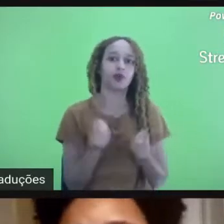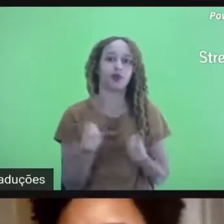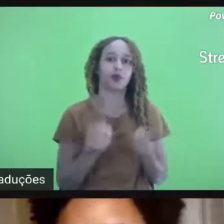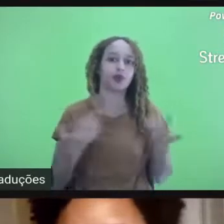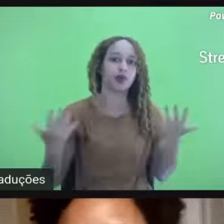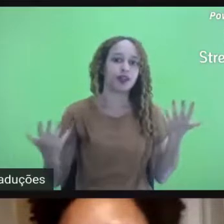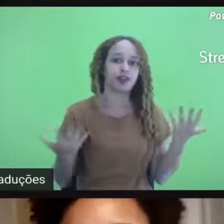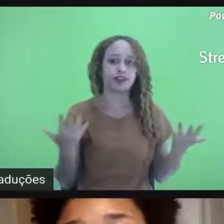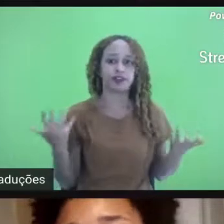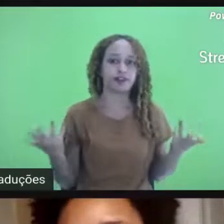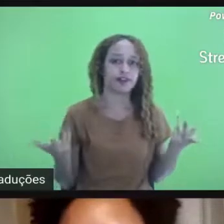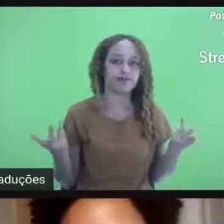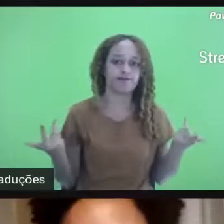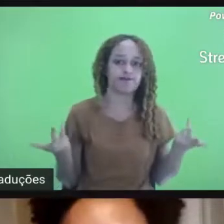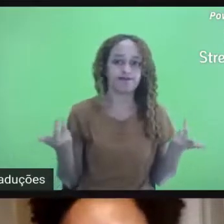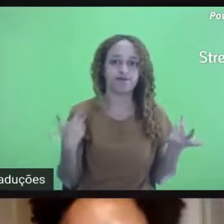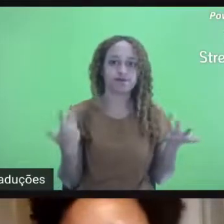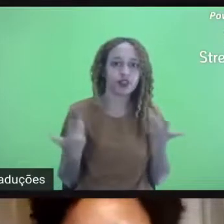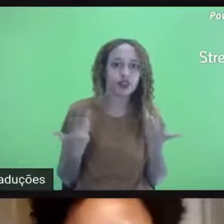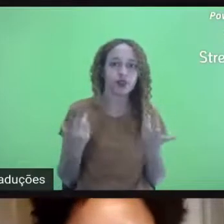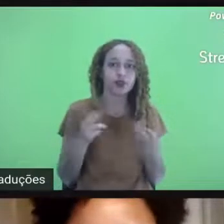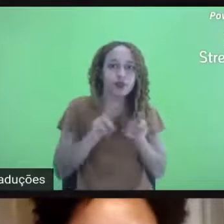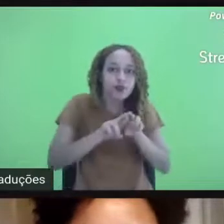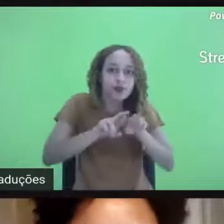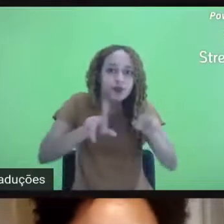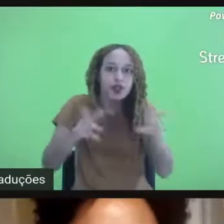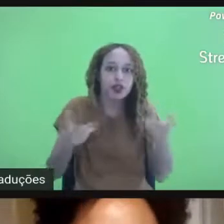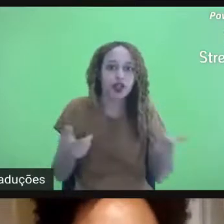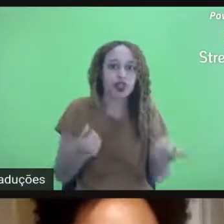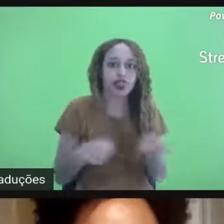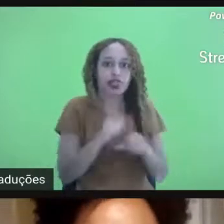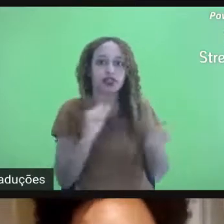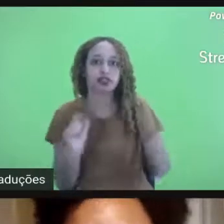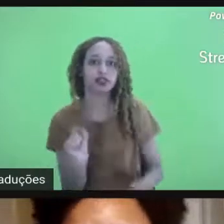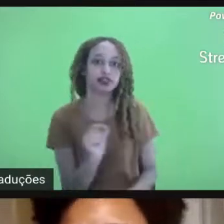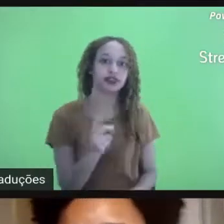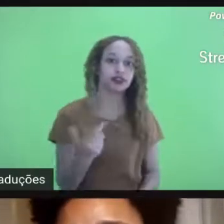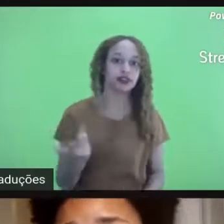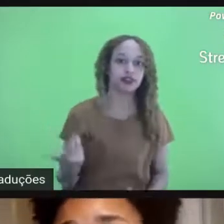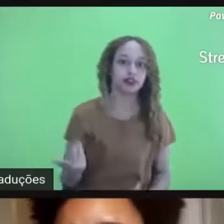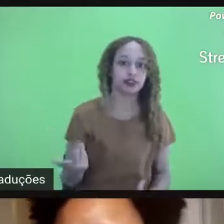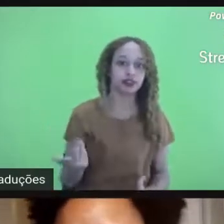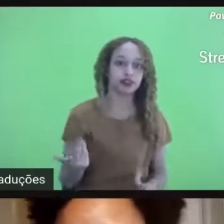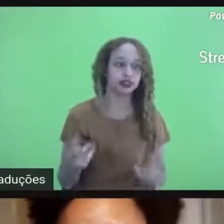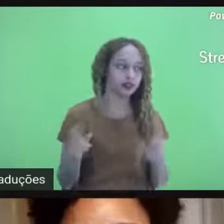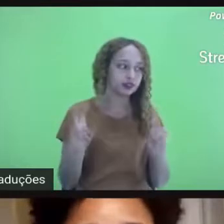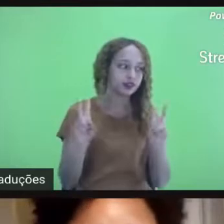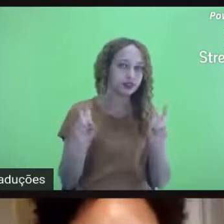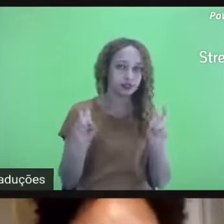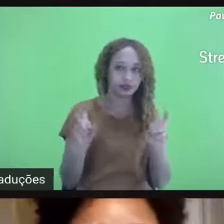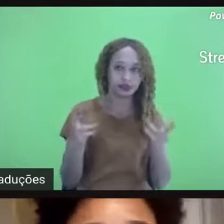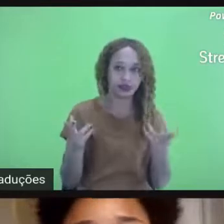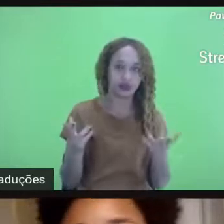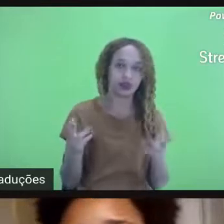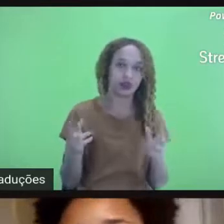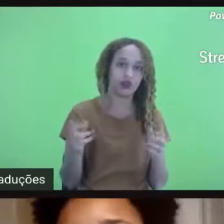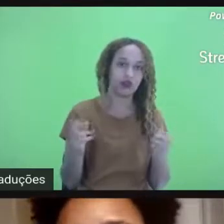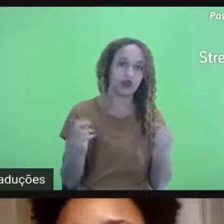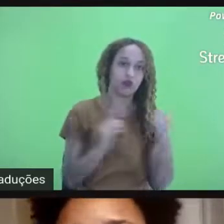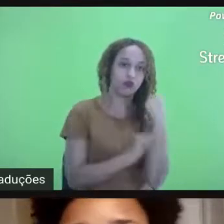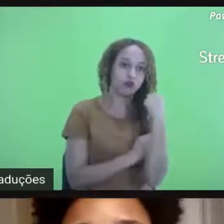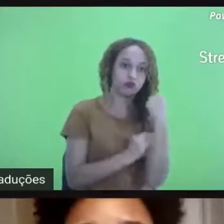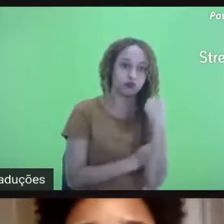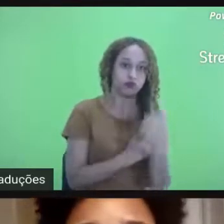de certa forma, driblar isso? Porque em questões de poder público, o que a gente muitas